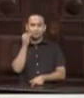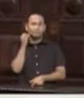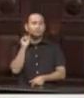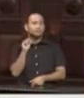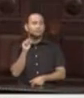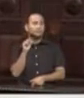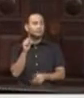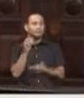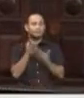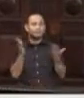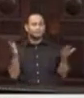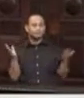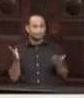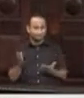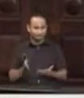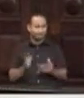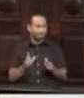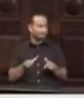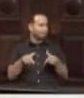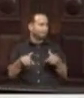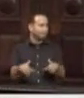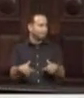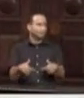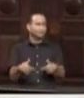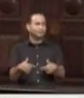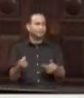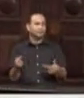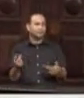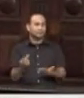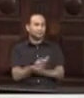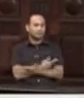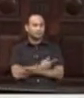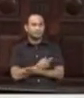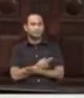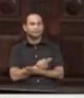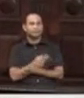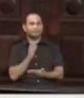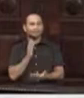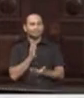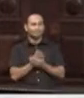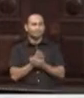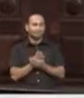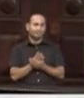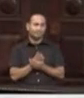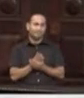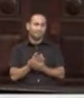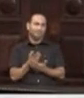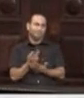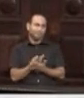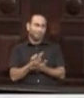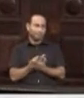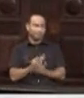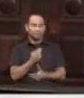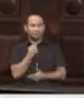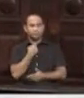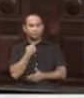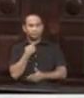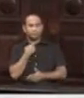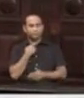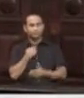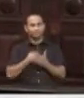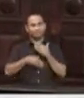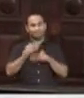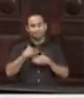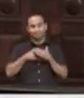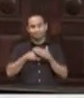o controle e a política de incentivo se relacionou com processos, inclusive, de corrupção. A gente não pode dar um passo atrás